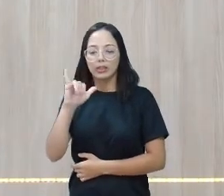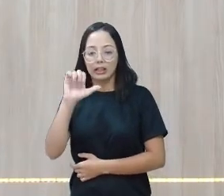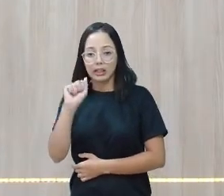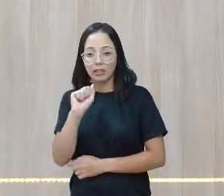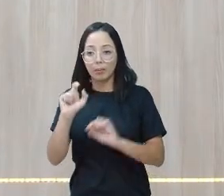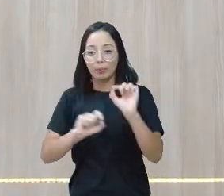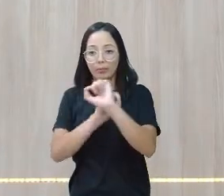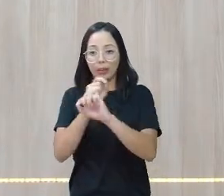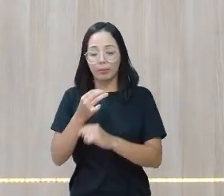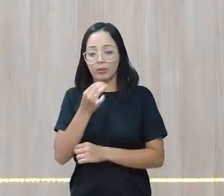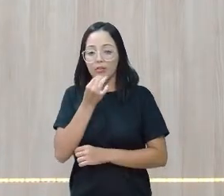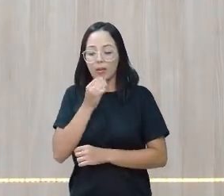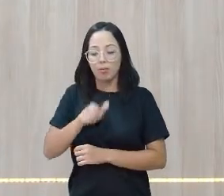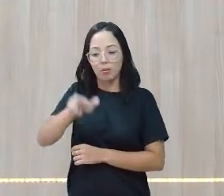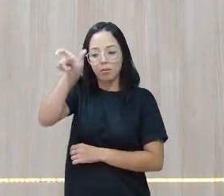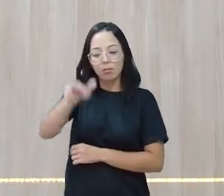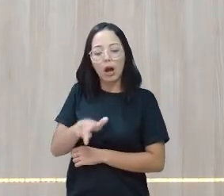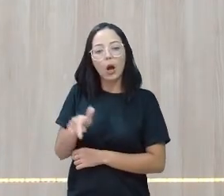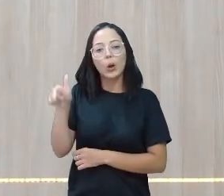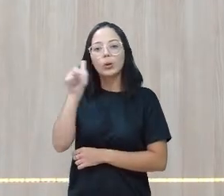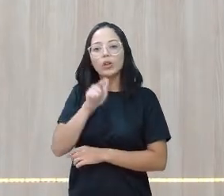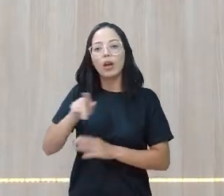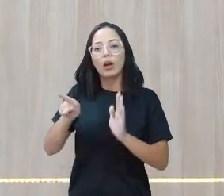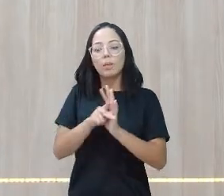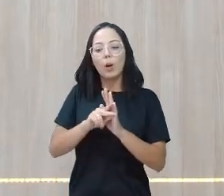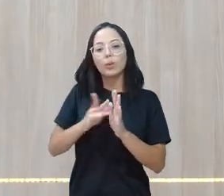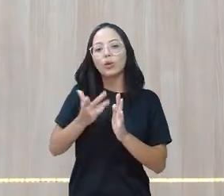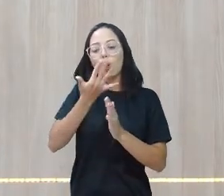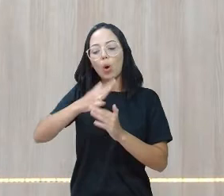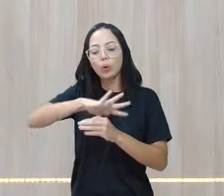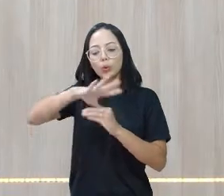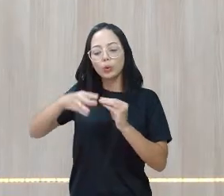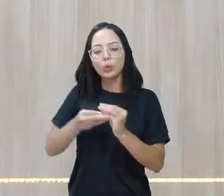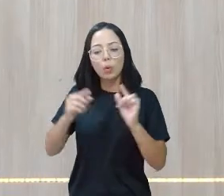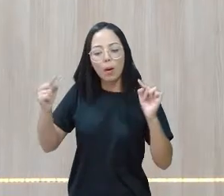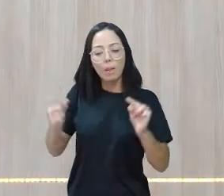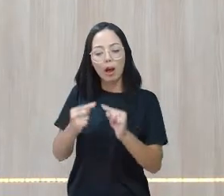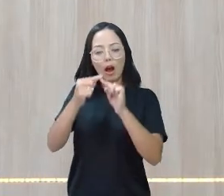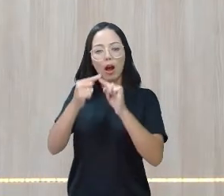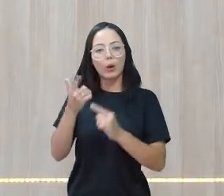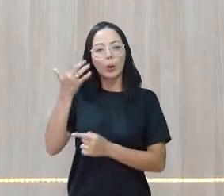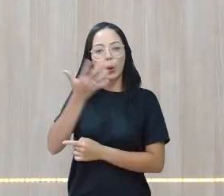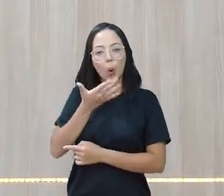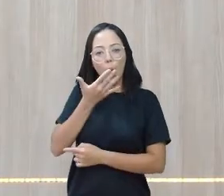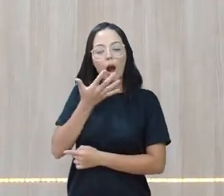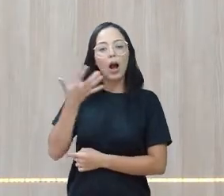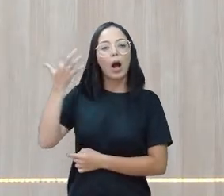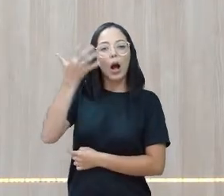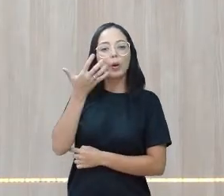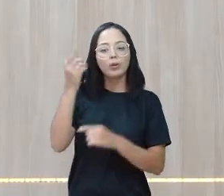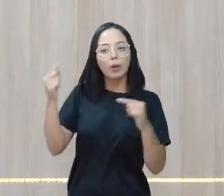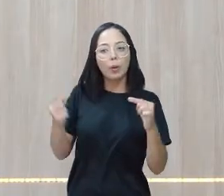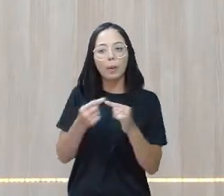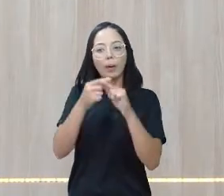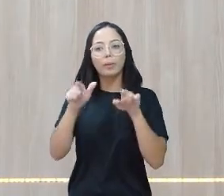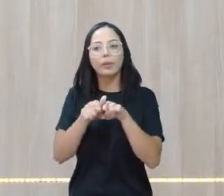o sinesteta consegue atribuir uma cor a um som. Okay? Existe também o grafema cor, que